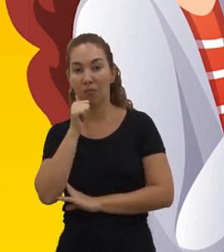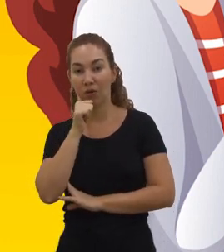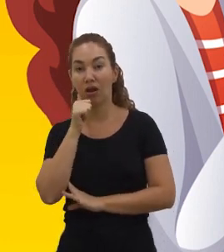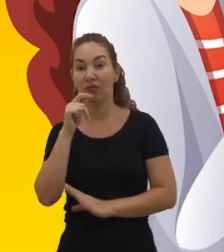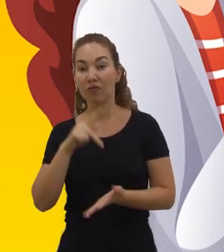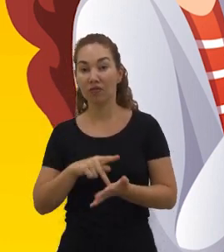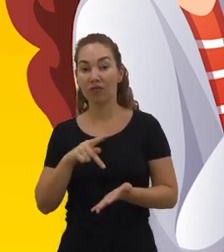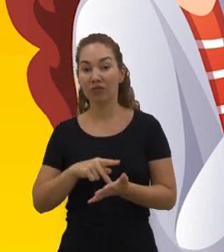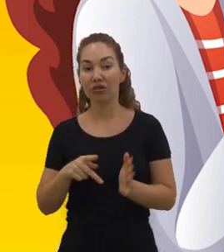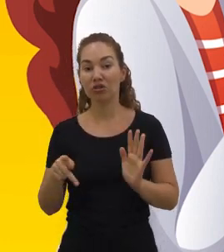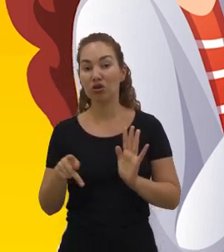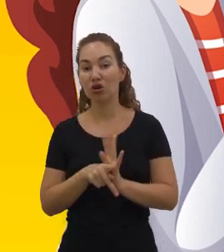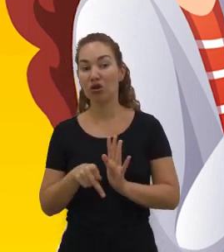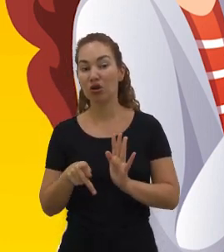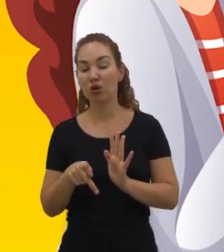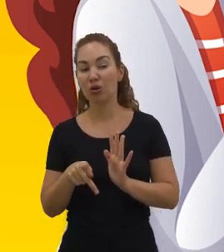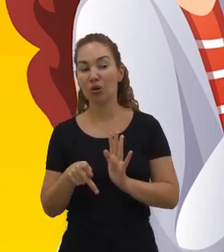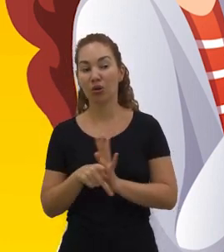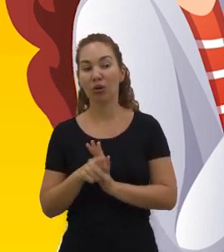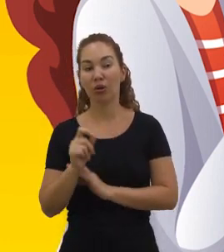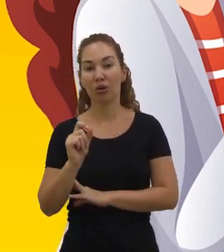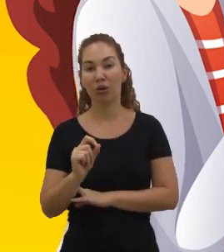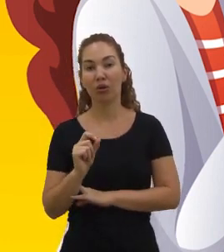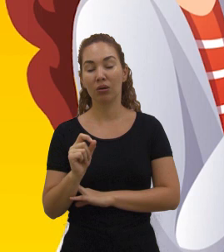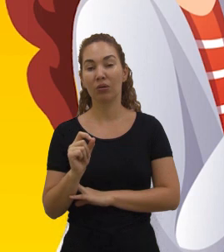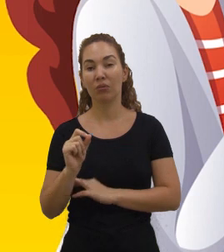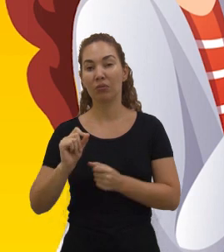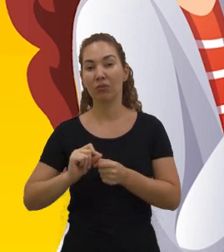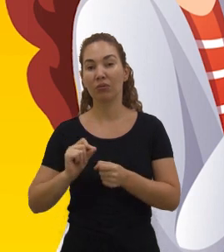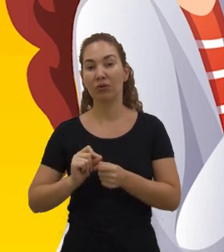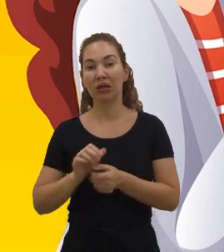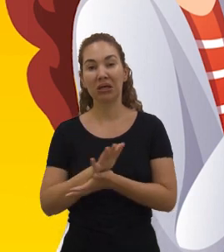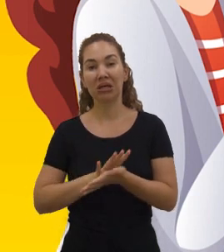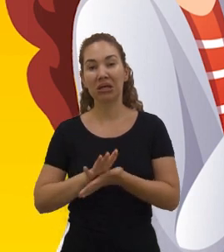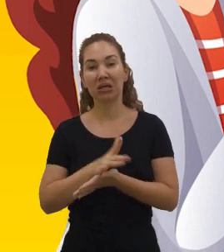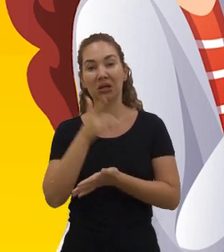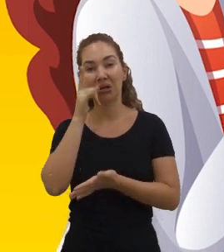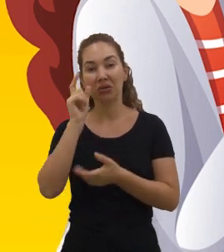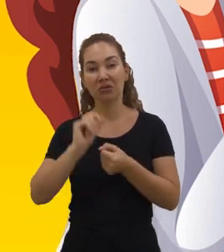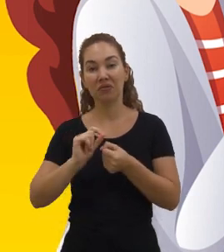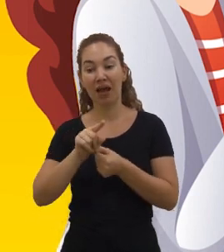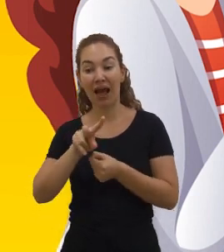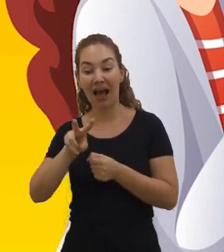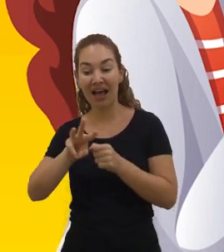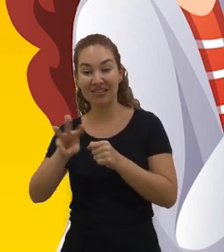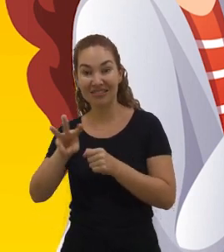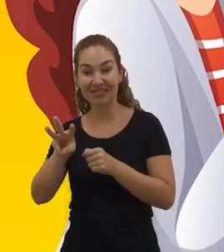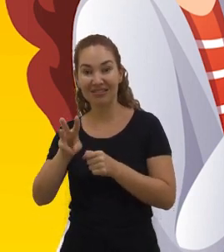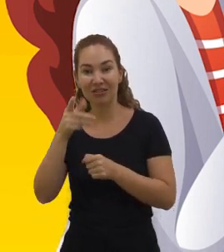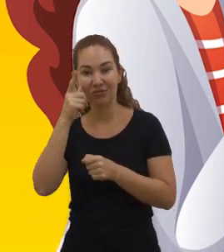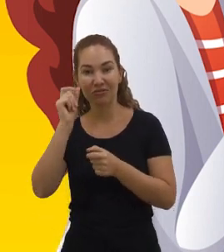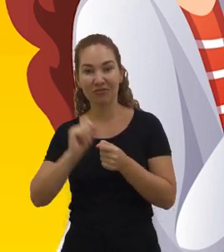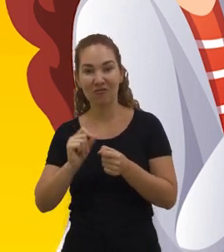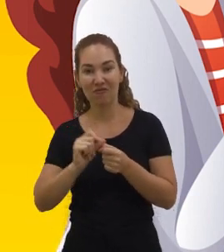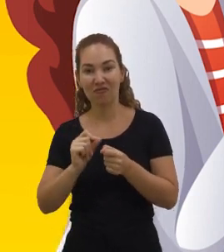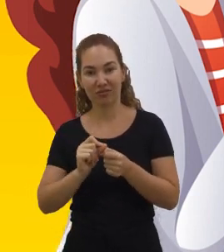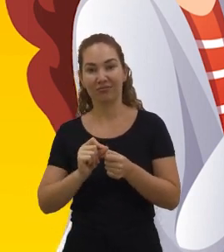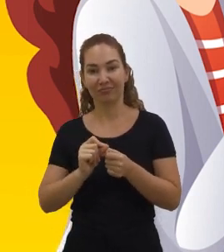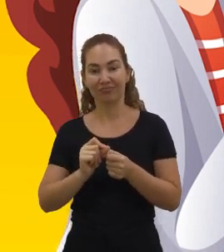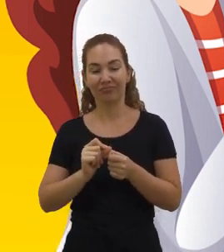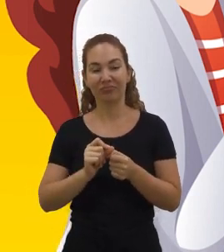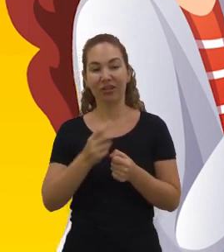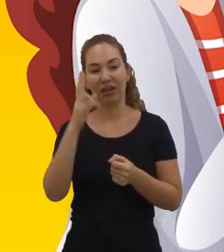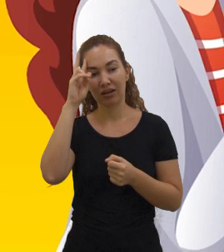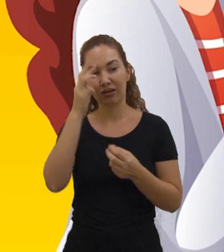existiram. E o cálculo mais difícil de ser feito, que ninguém conseguia fazer, elas fizeram. Eu lembro que tem uma parte que o chefe